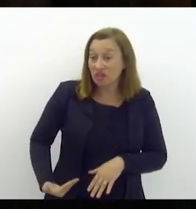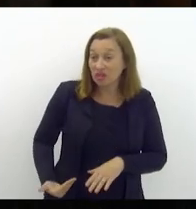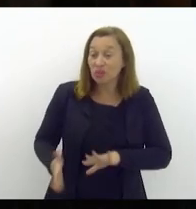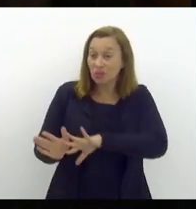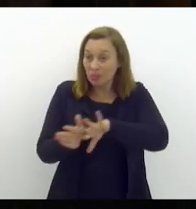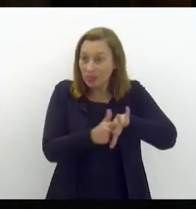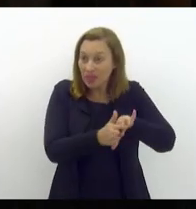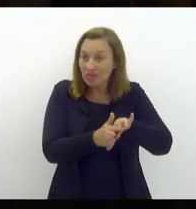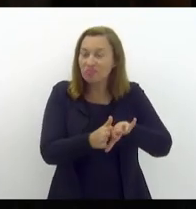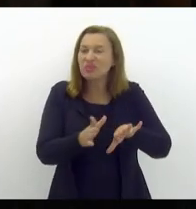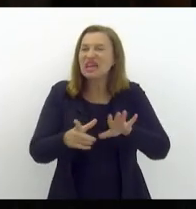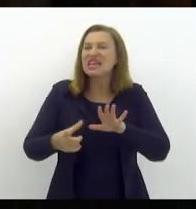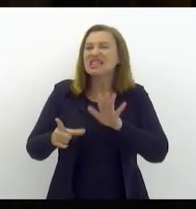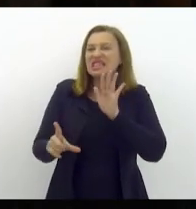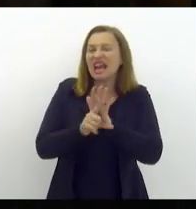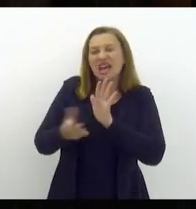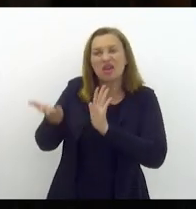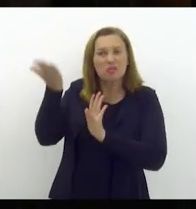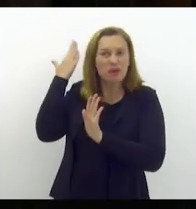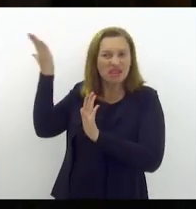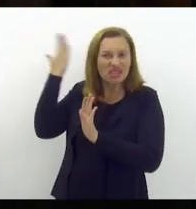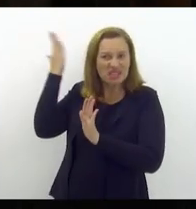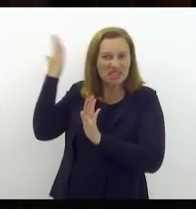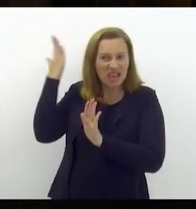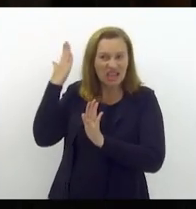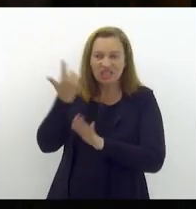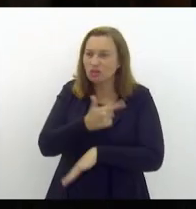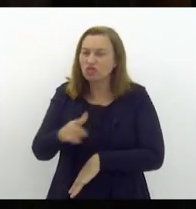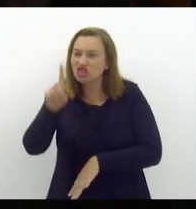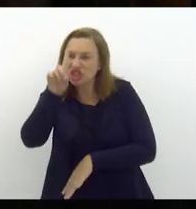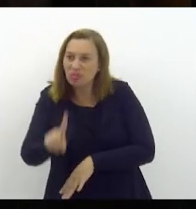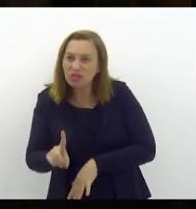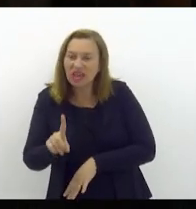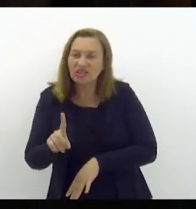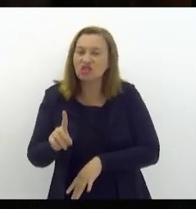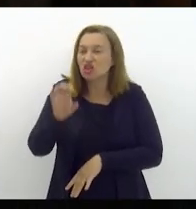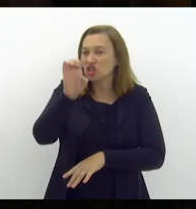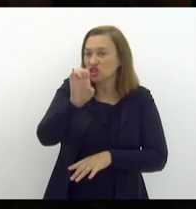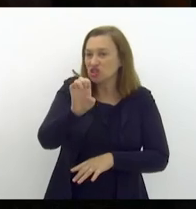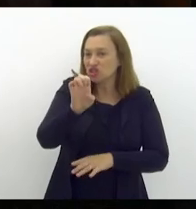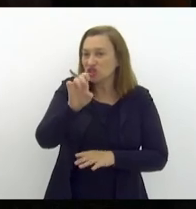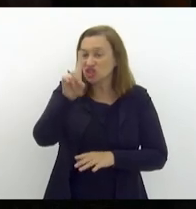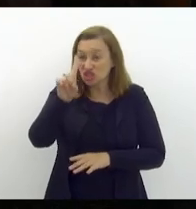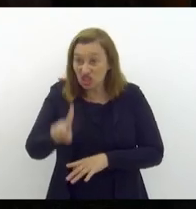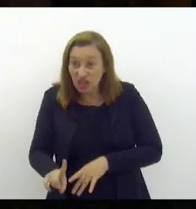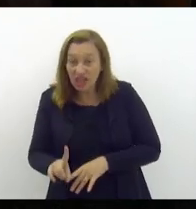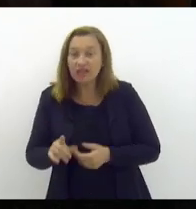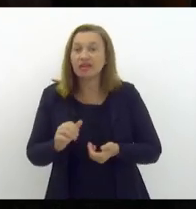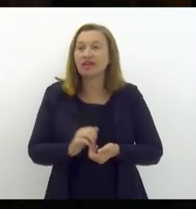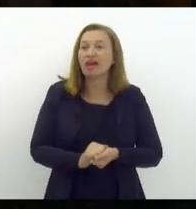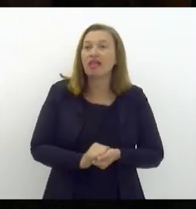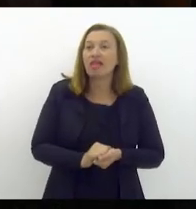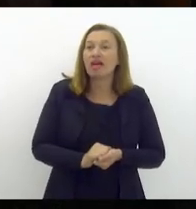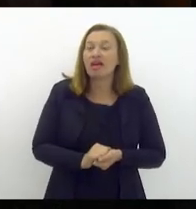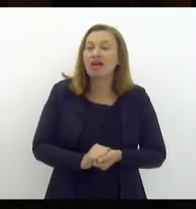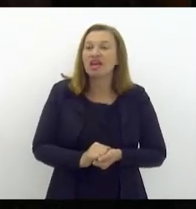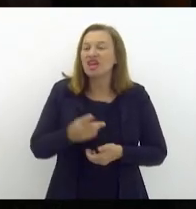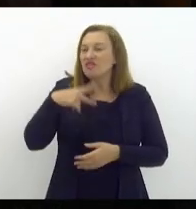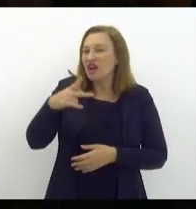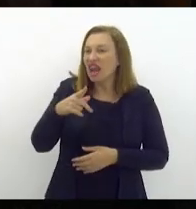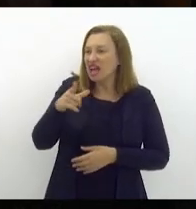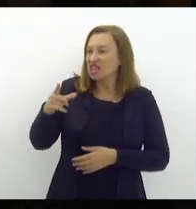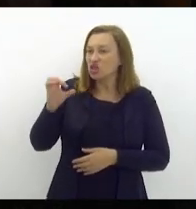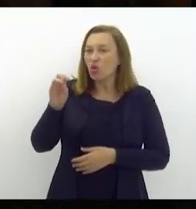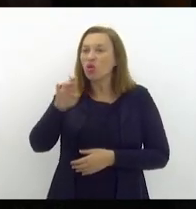na legislatura passada não tinha aqui deputados de direita, se aqui na legislatura passada não tinha policiais militares, e falar que esses coronéis